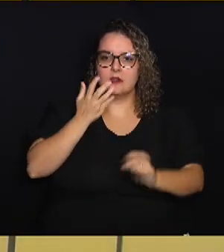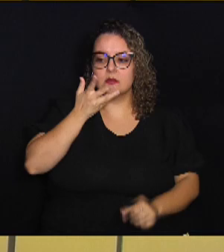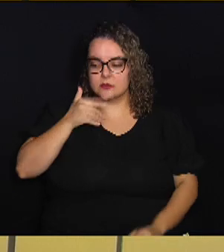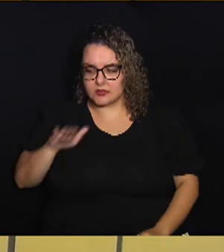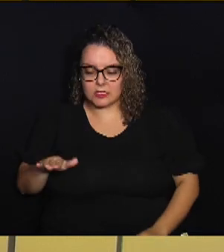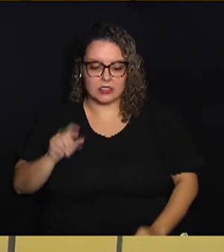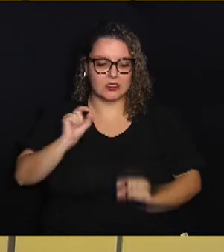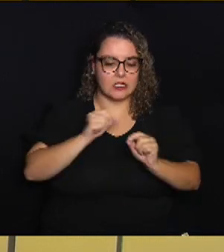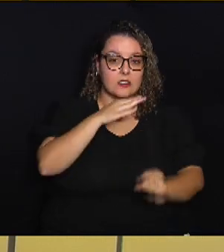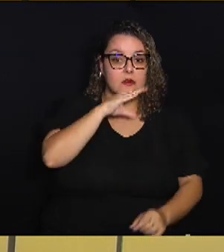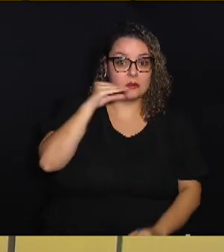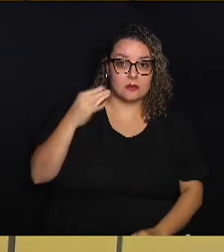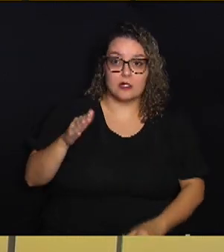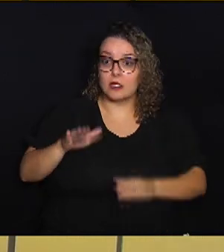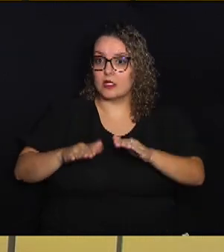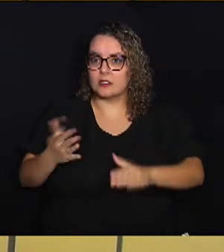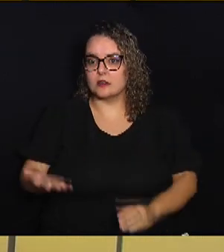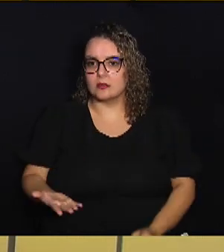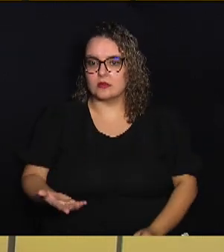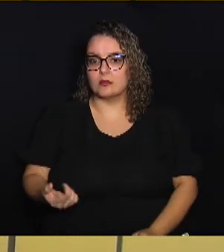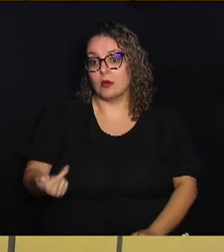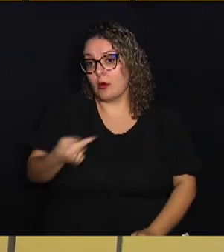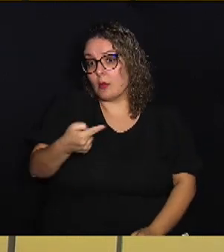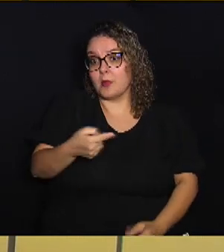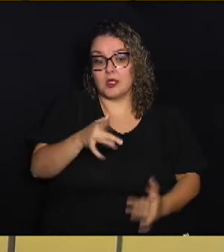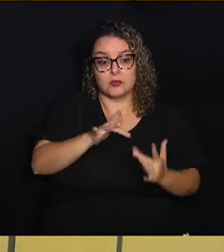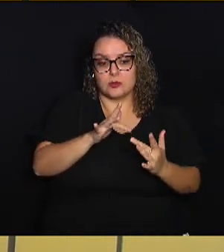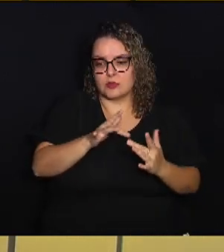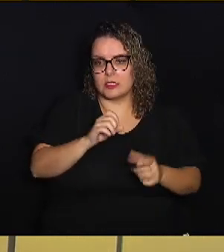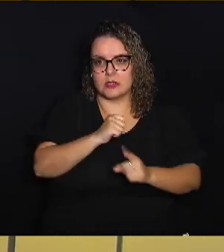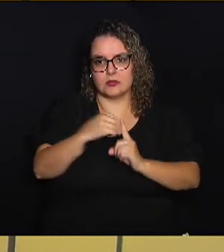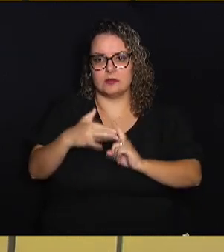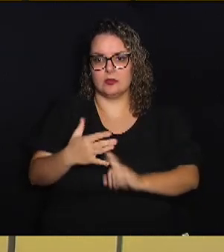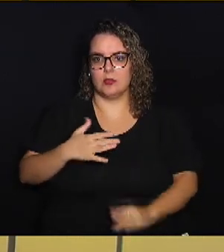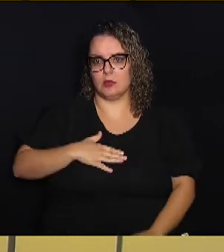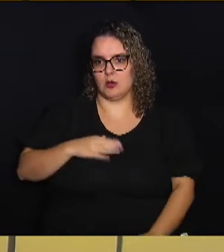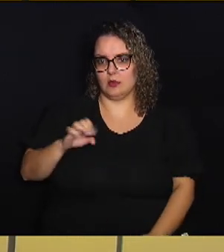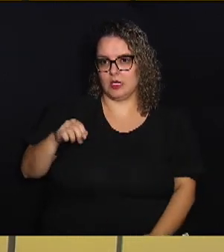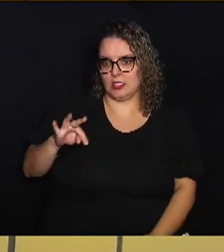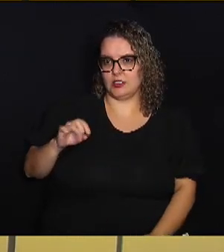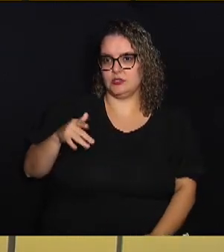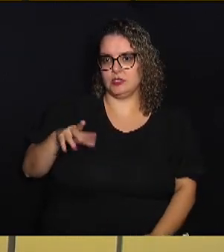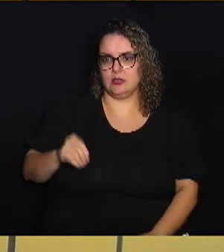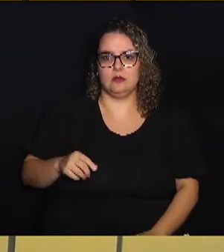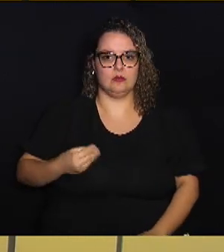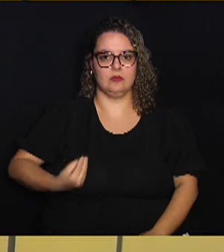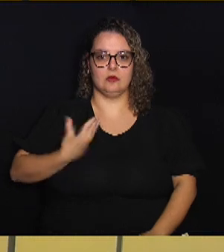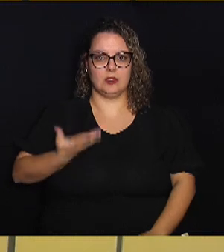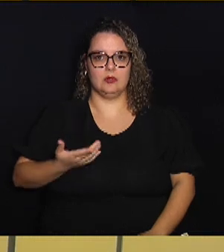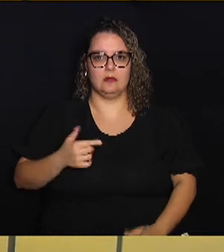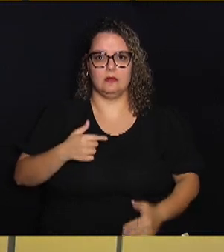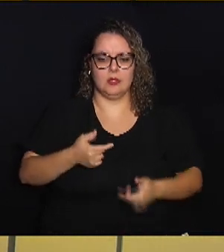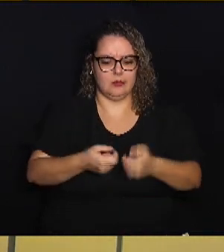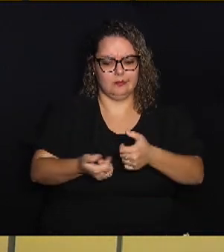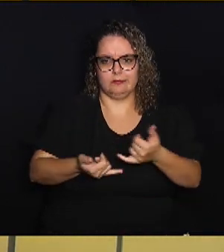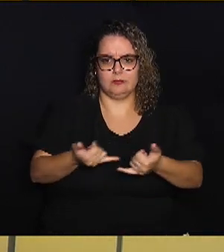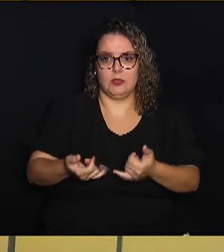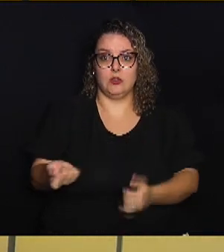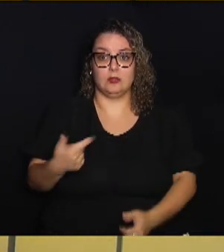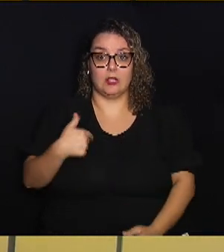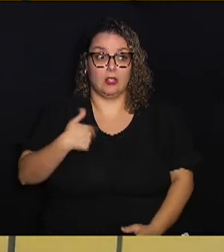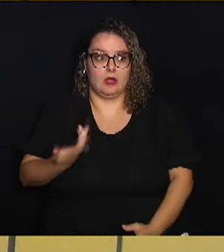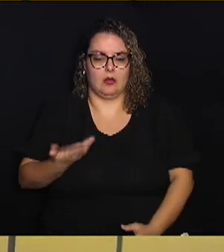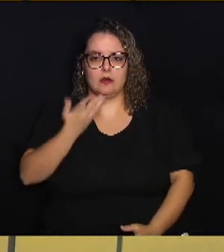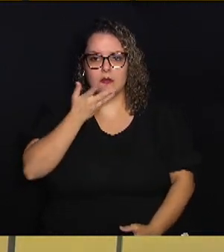esse adolescente? Tá. Muitas vezes com menos contato social. Né? O meu enteado, por exemplo, passou essa fase. Jogava muito mais videogame do que quando eu era